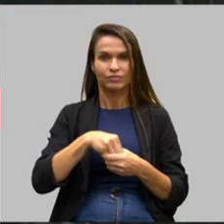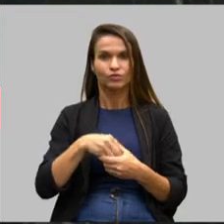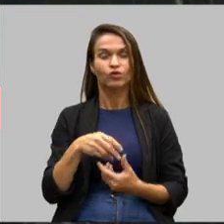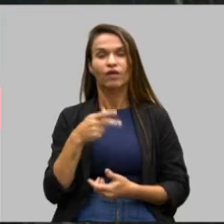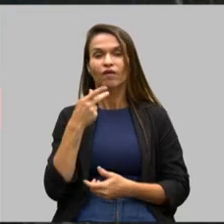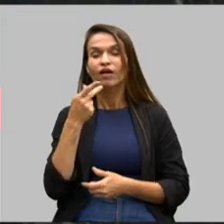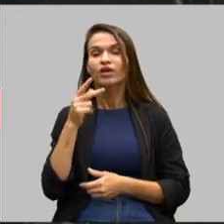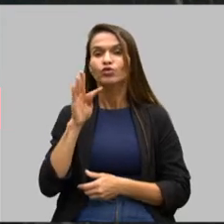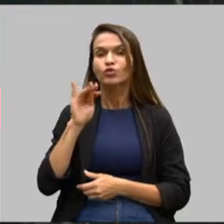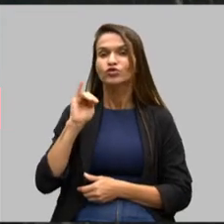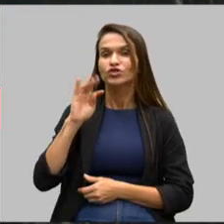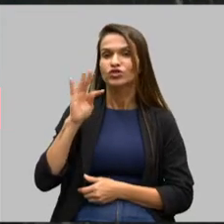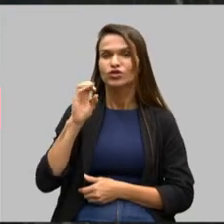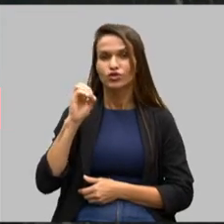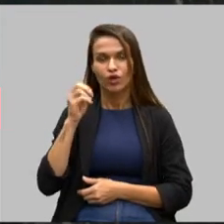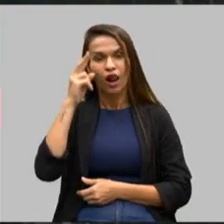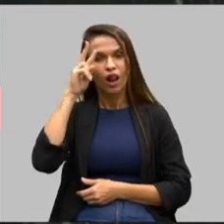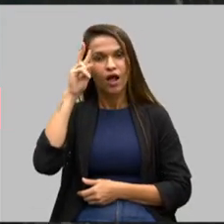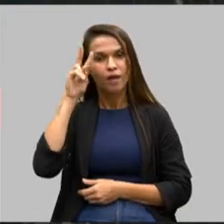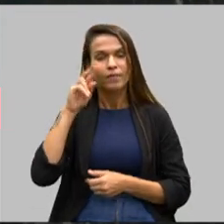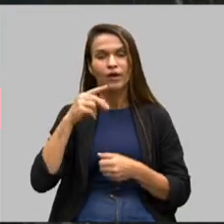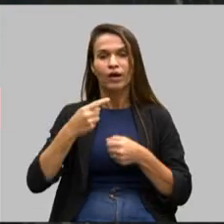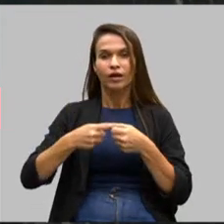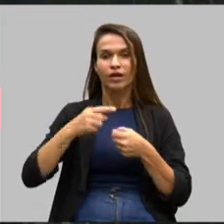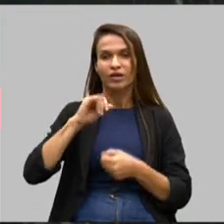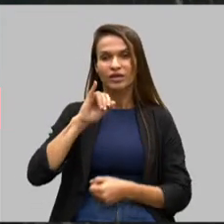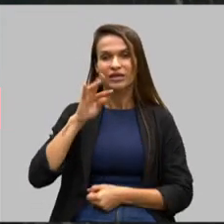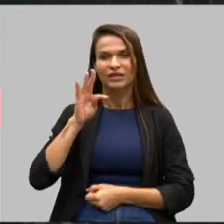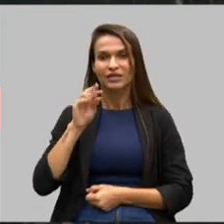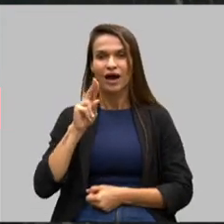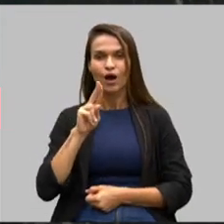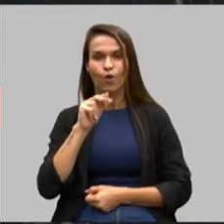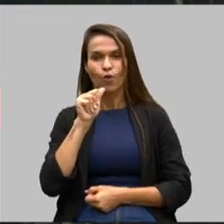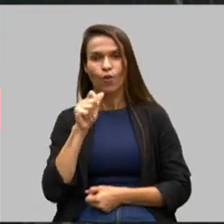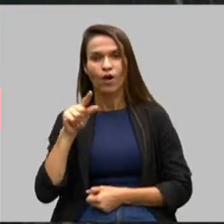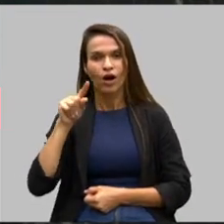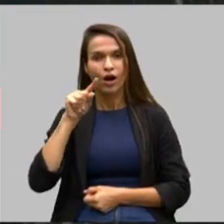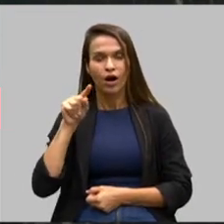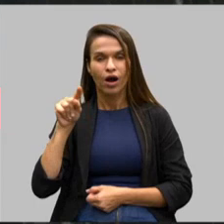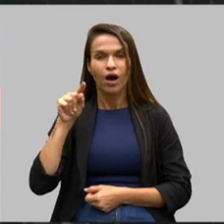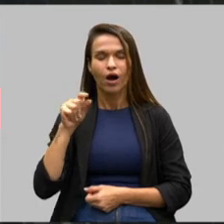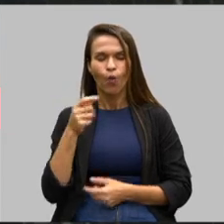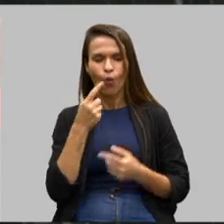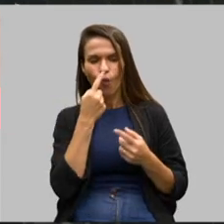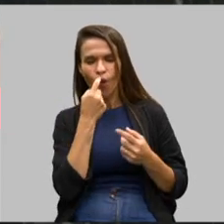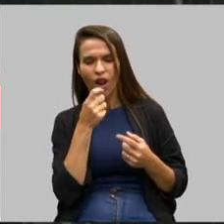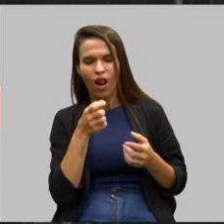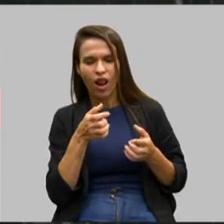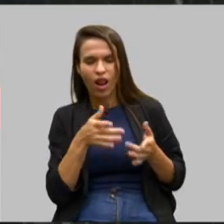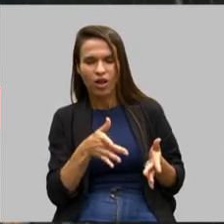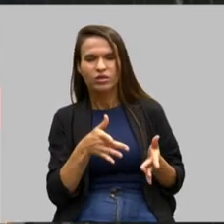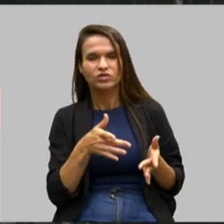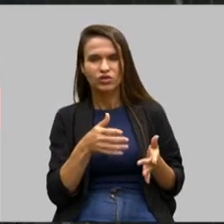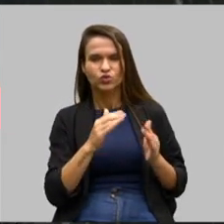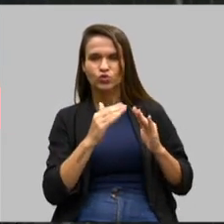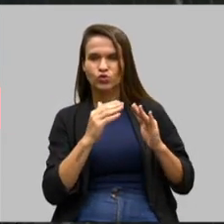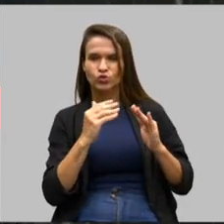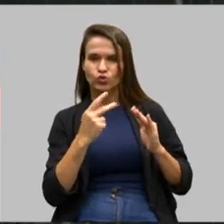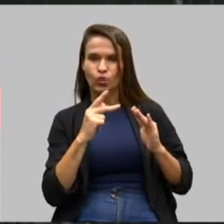a gente lembra de Taiwan, onde nem mesmo o lixo da sua residência, você não pode colocar